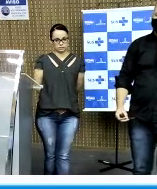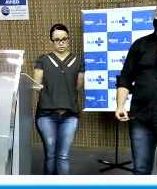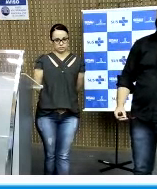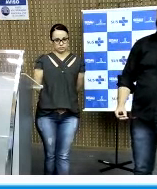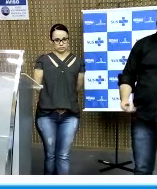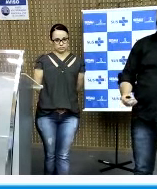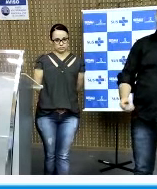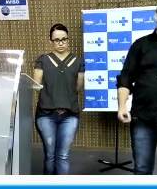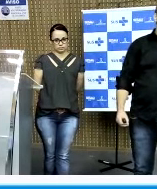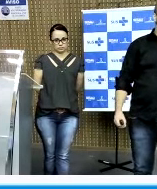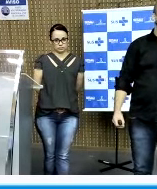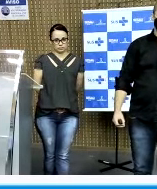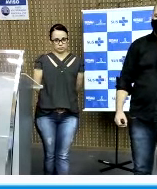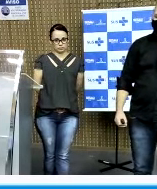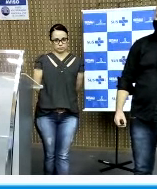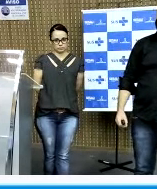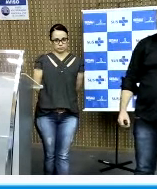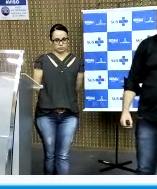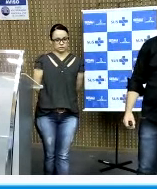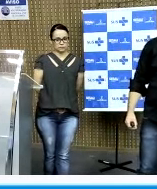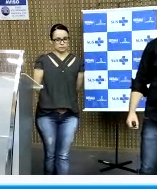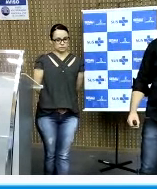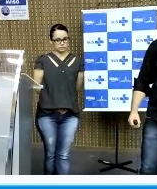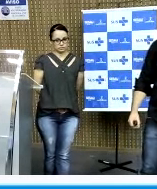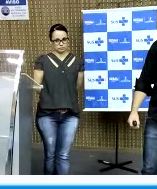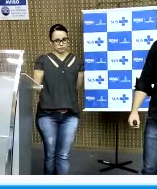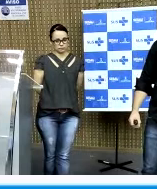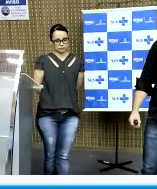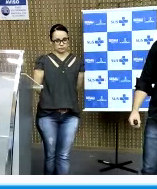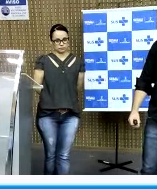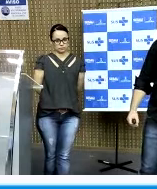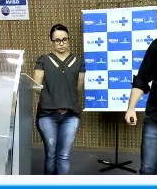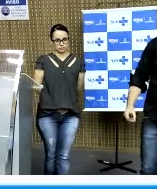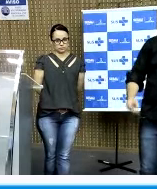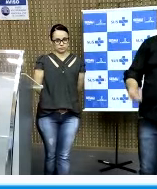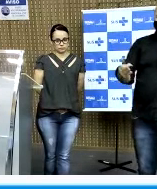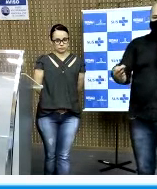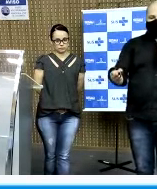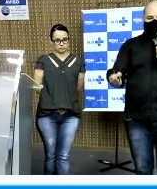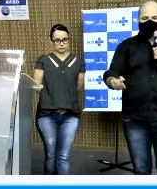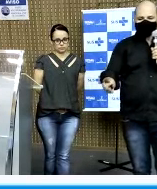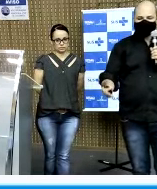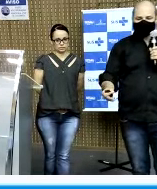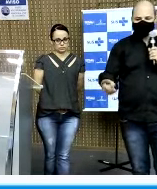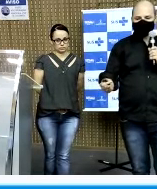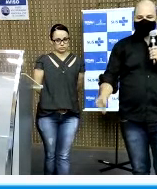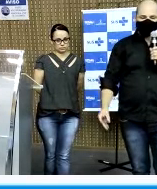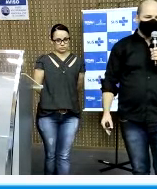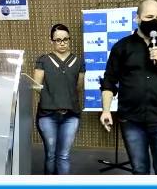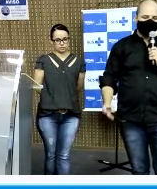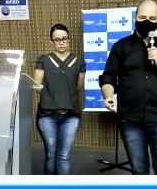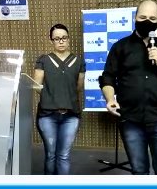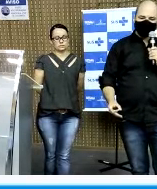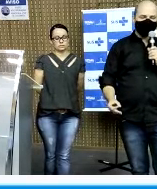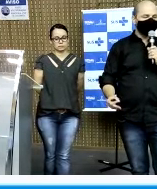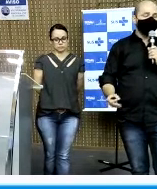a 20 anos ficam em 23 em 2020 e 18 no primeiro semestre de 2021. As nossas gestantes com 6 ou